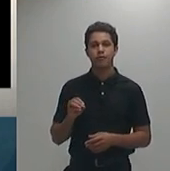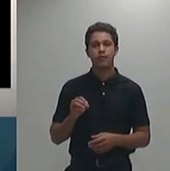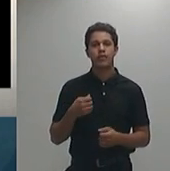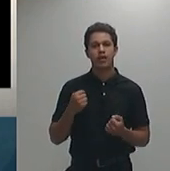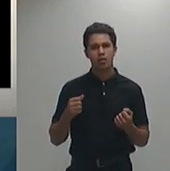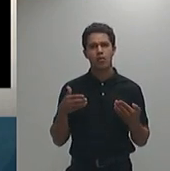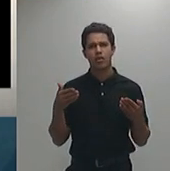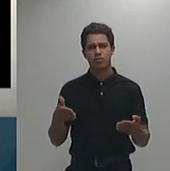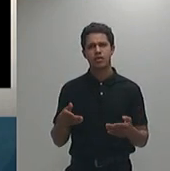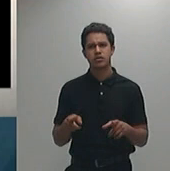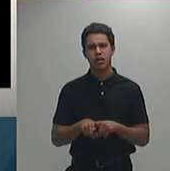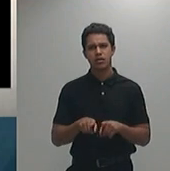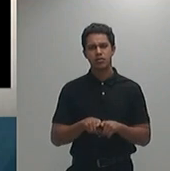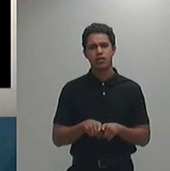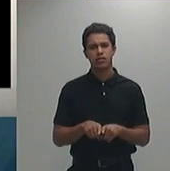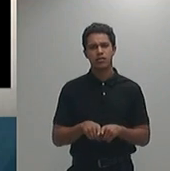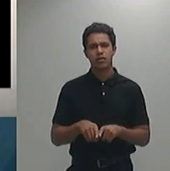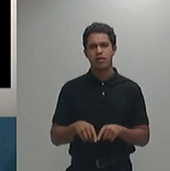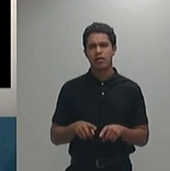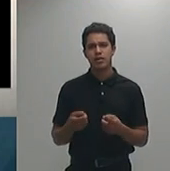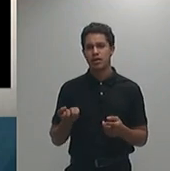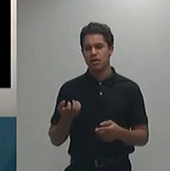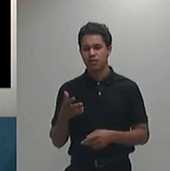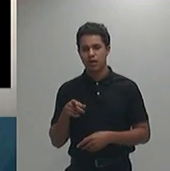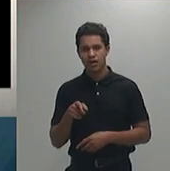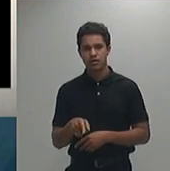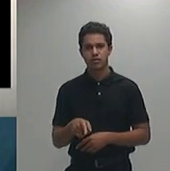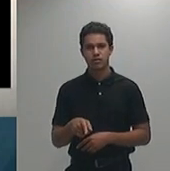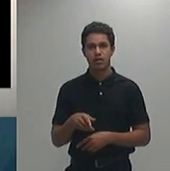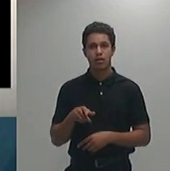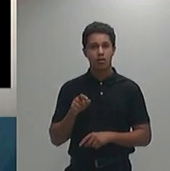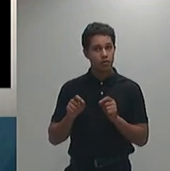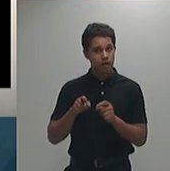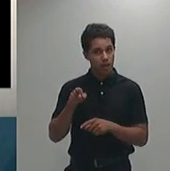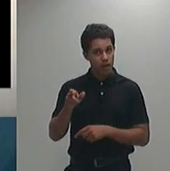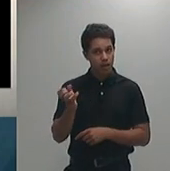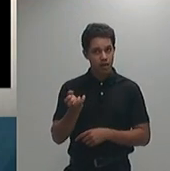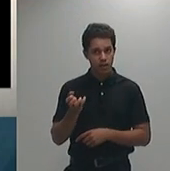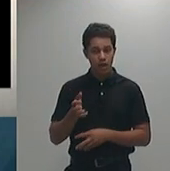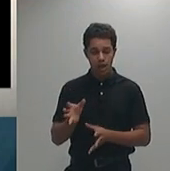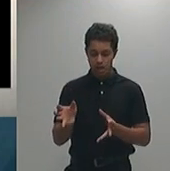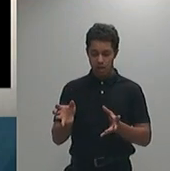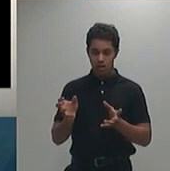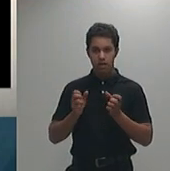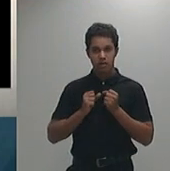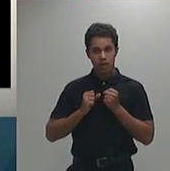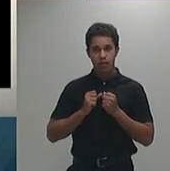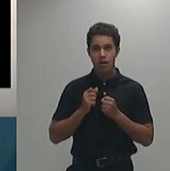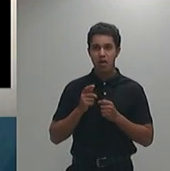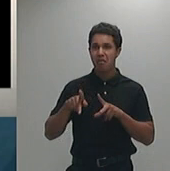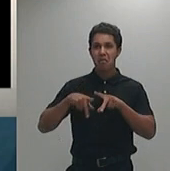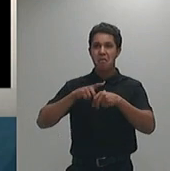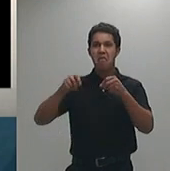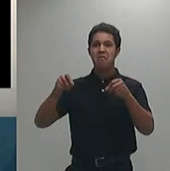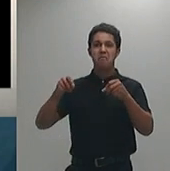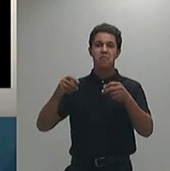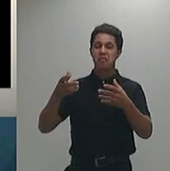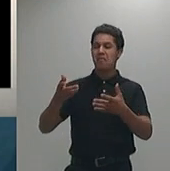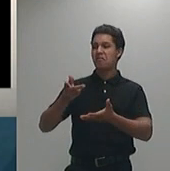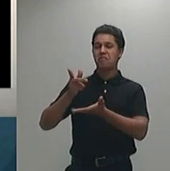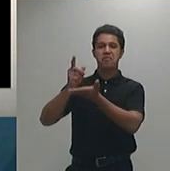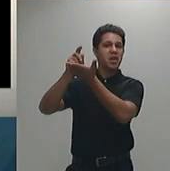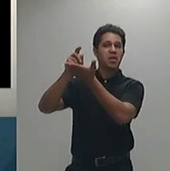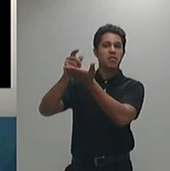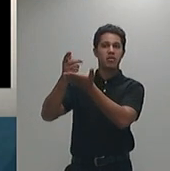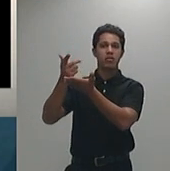participar da sabe entrar mas ele não quer ir o que ele quer é receber o prêmio e por isso ele saiu na